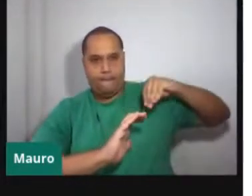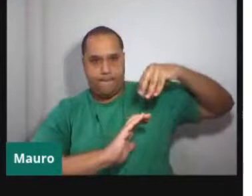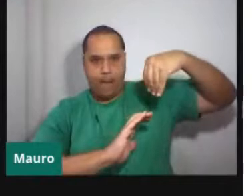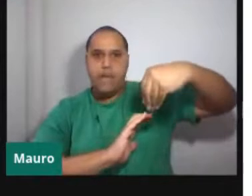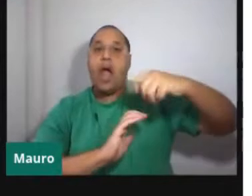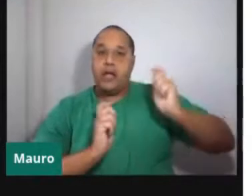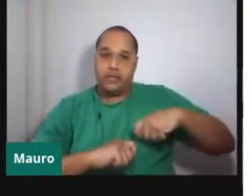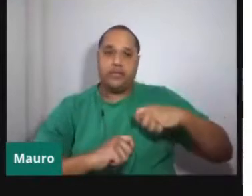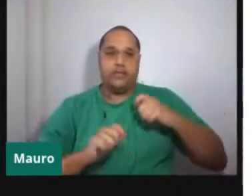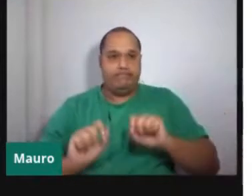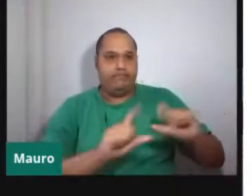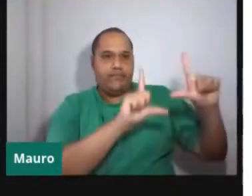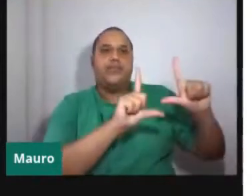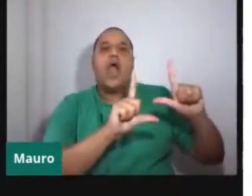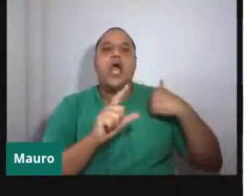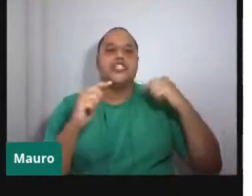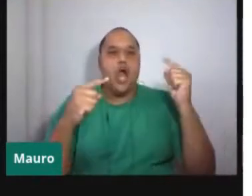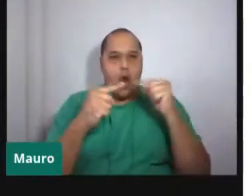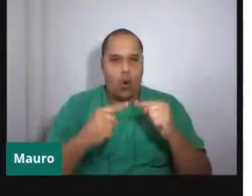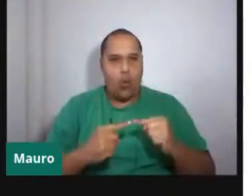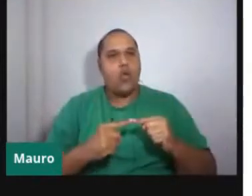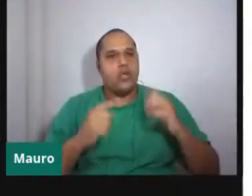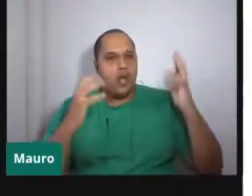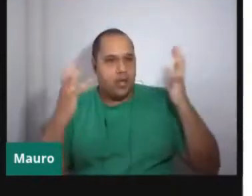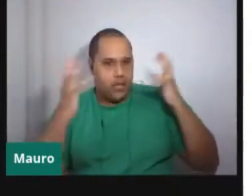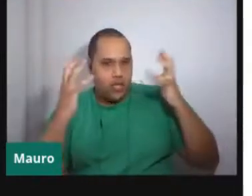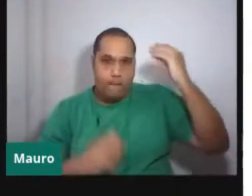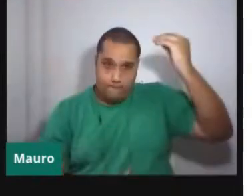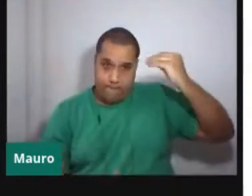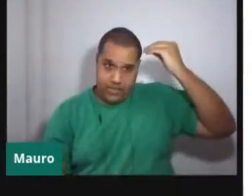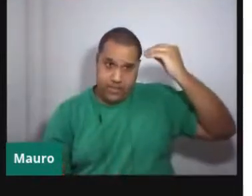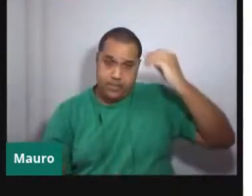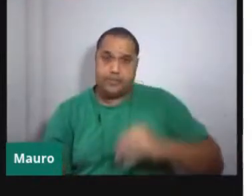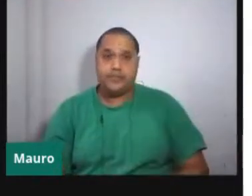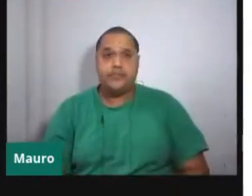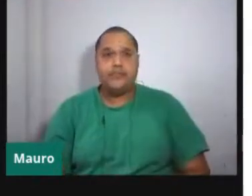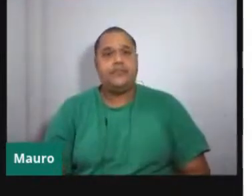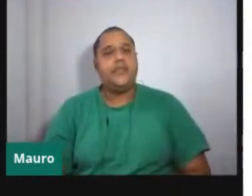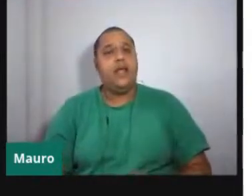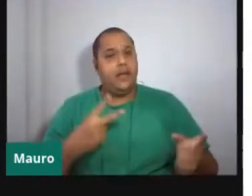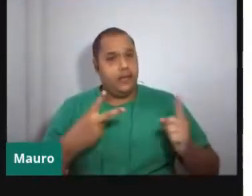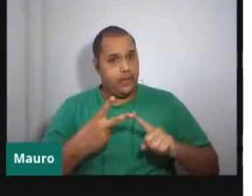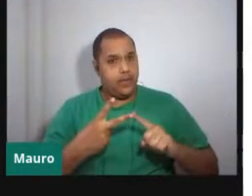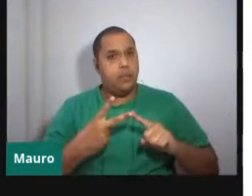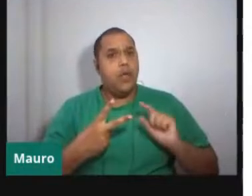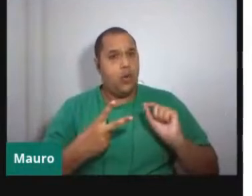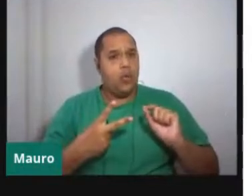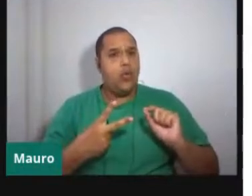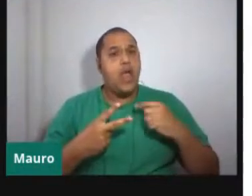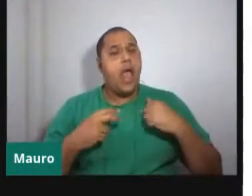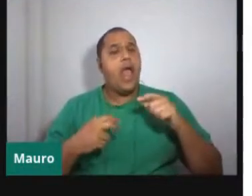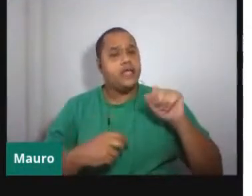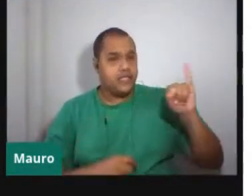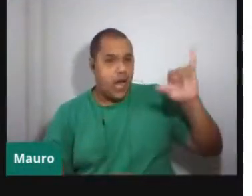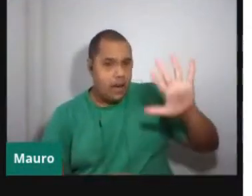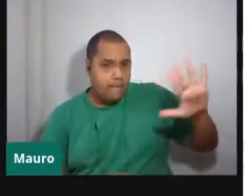no diagnóstico dos transtornos psiquiátricos. A outra questão é que, em geral, os resultados de neuroimagem, eles